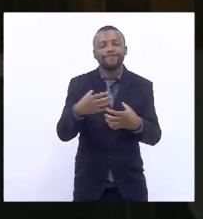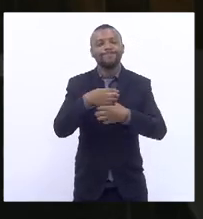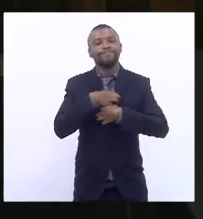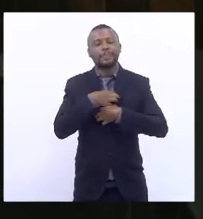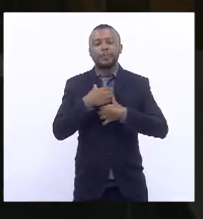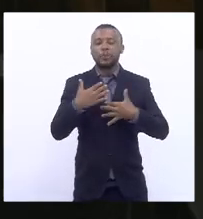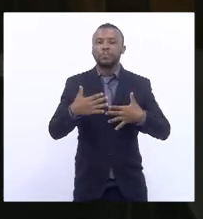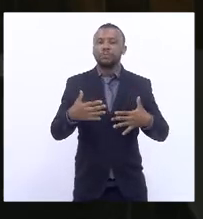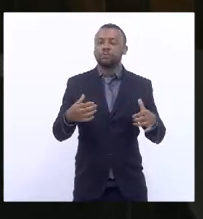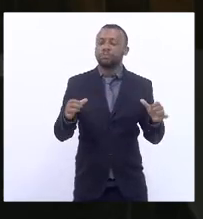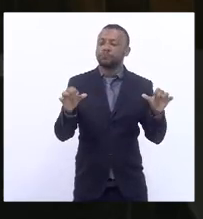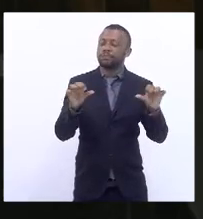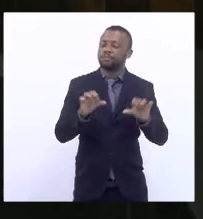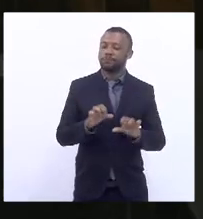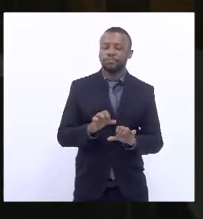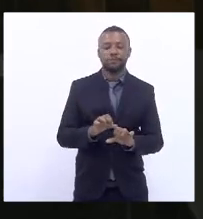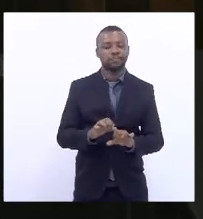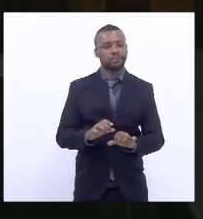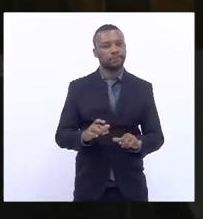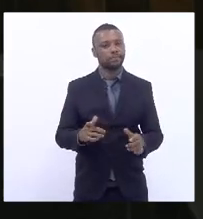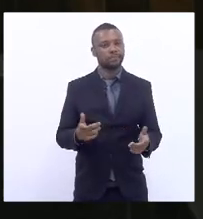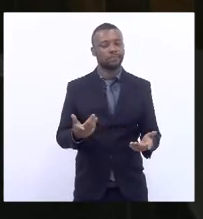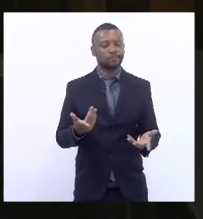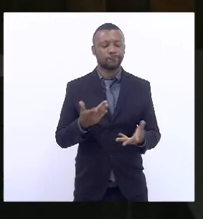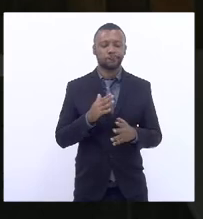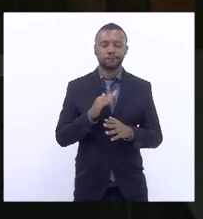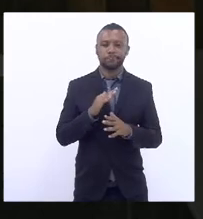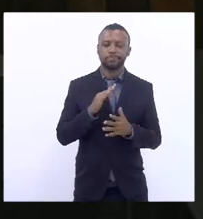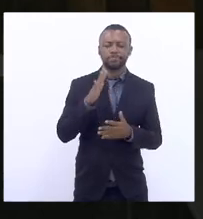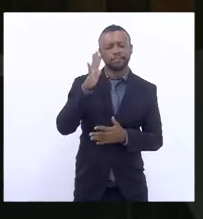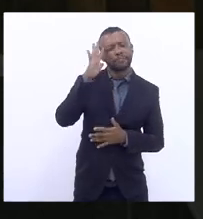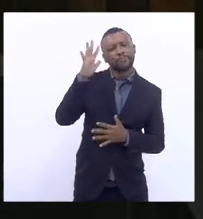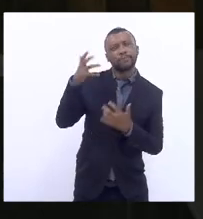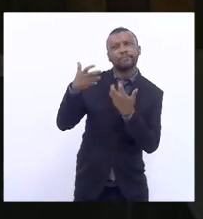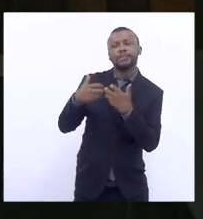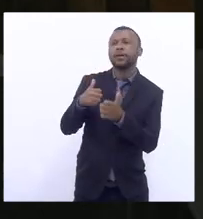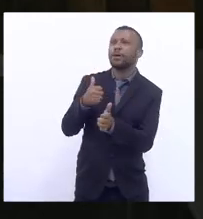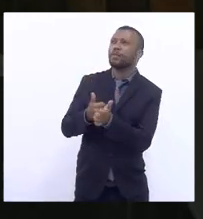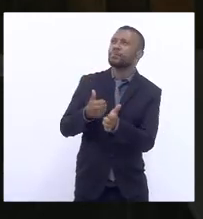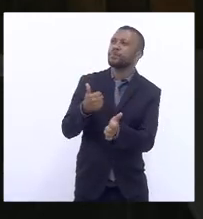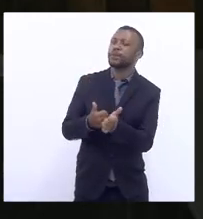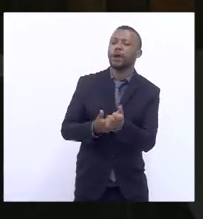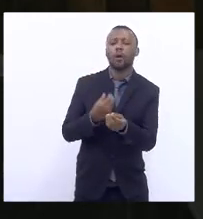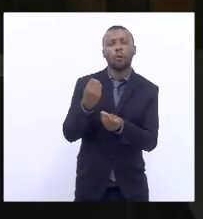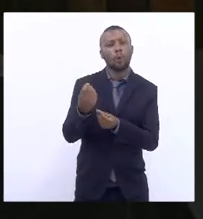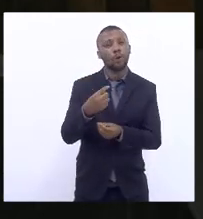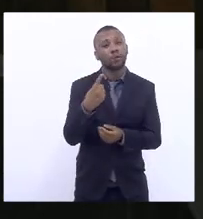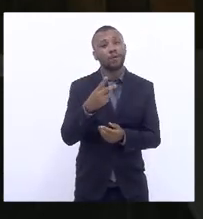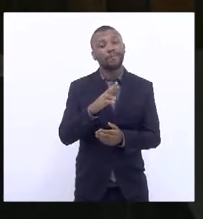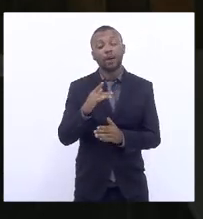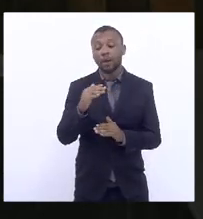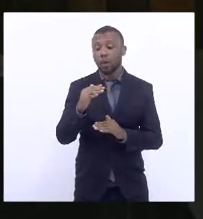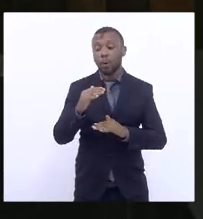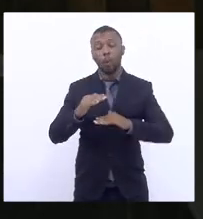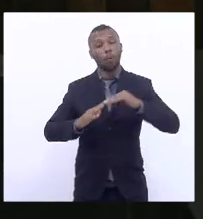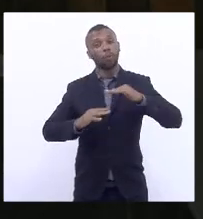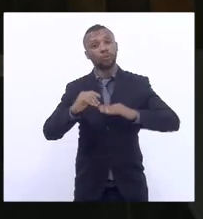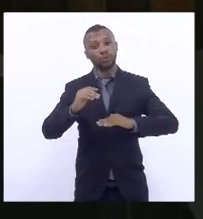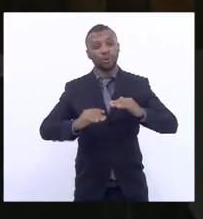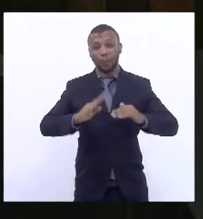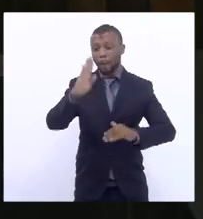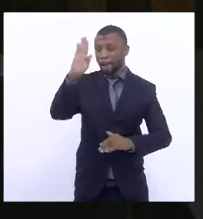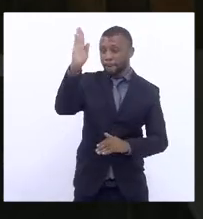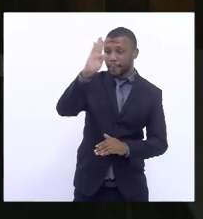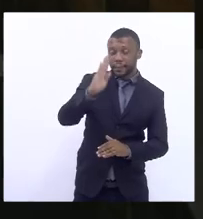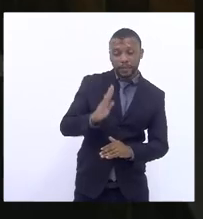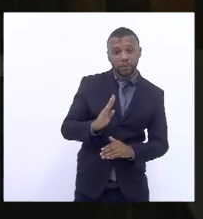confesso que arrasado. E pensando assim, como é que a gente vai construir um país que um dia seja um país, de